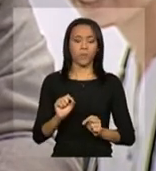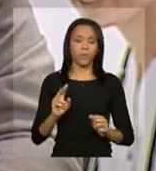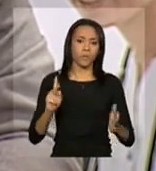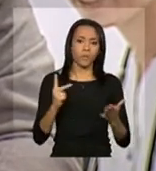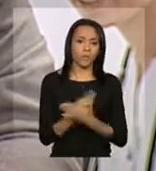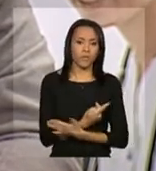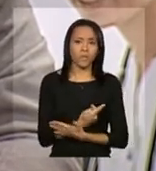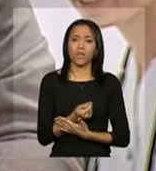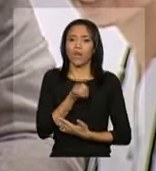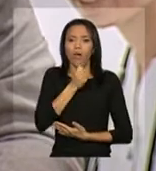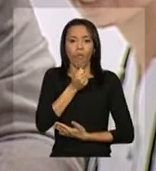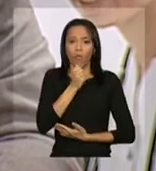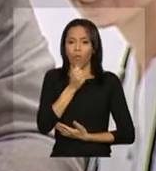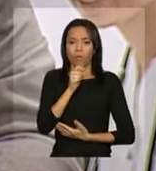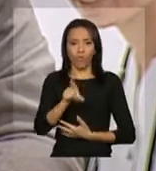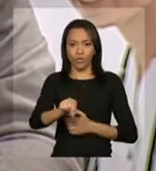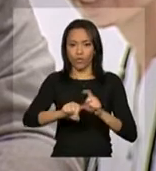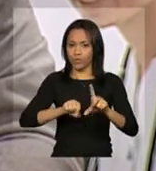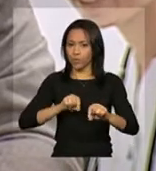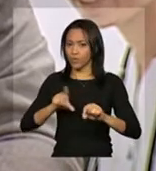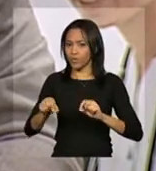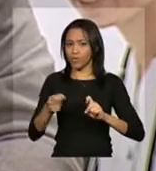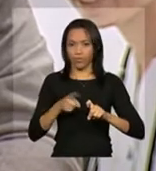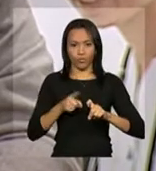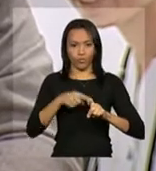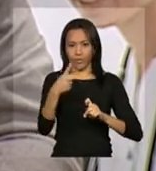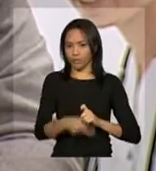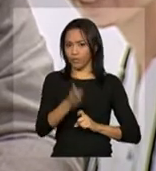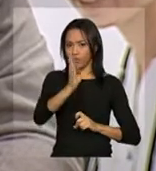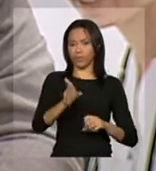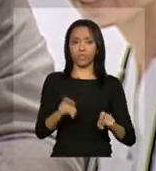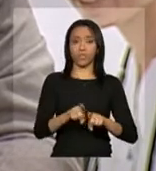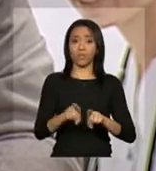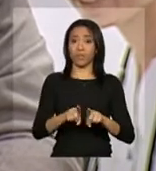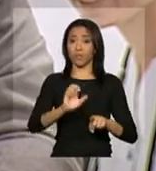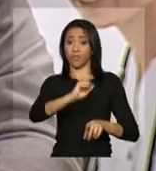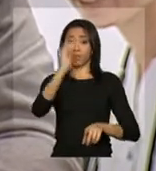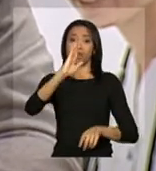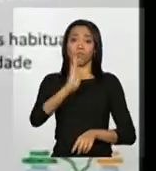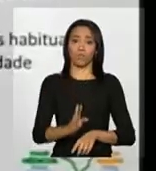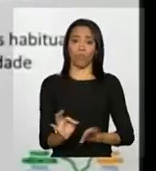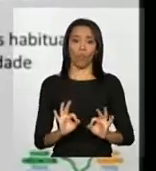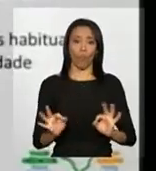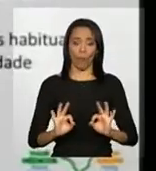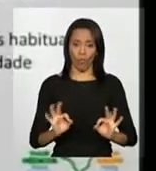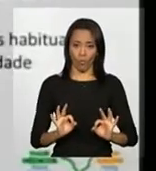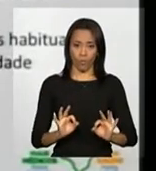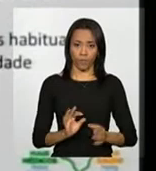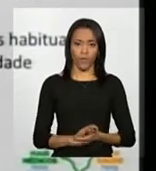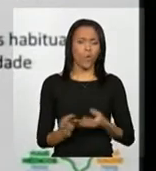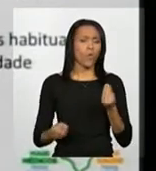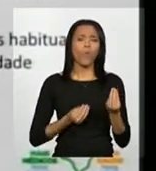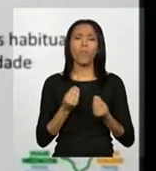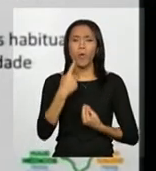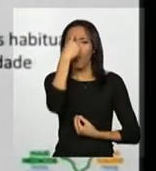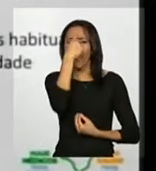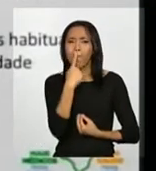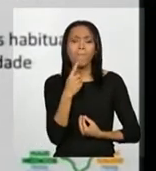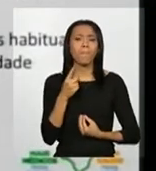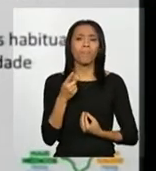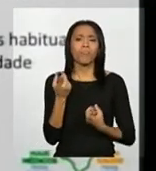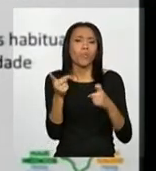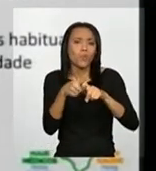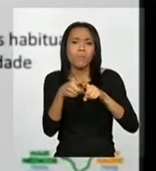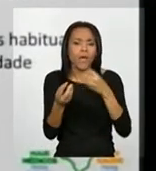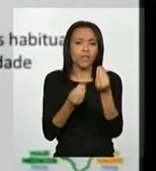também não foram Escolhidos por nenhum médico brasileiro nem estrangeiro próximo o perfil dos médicos cubanos da